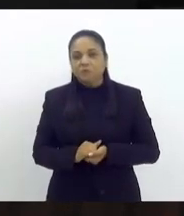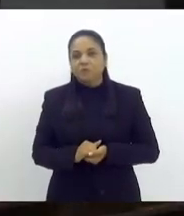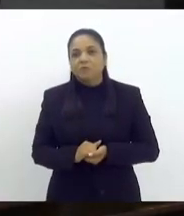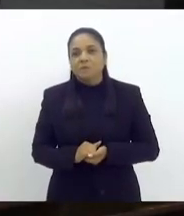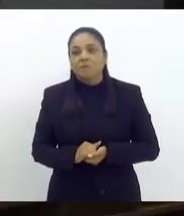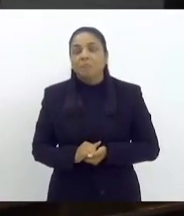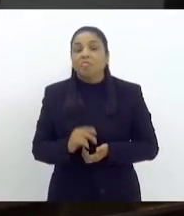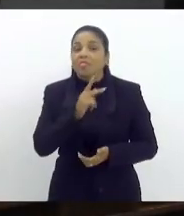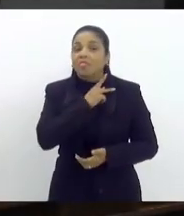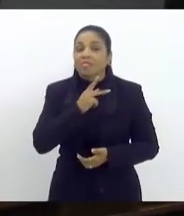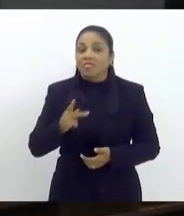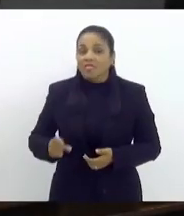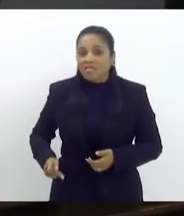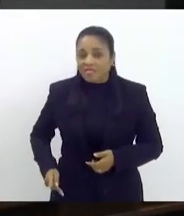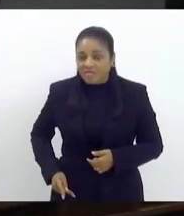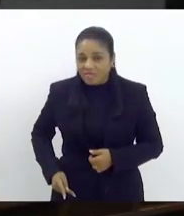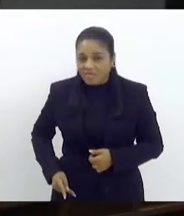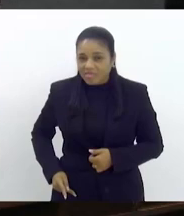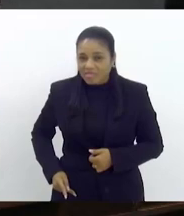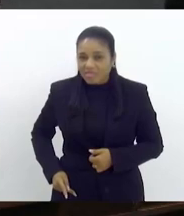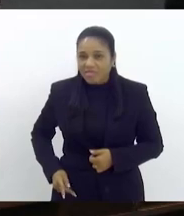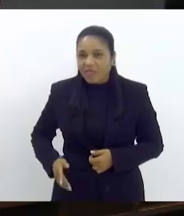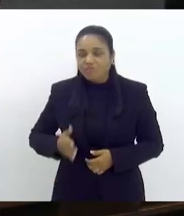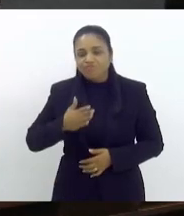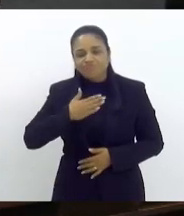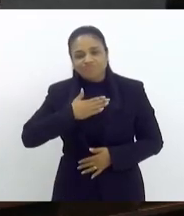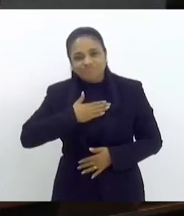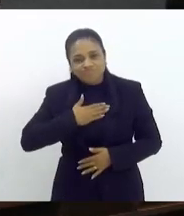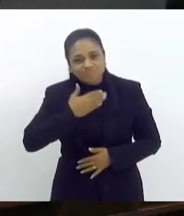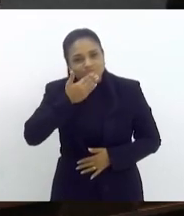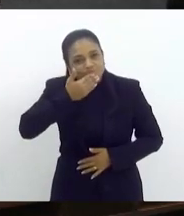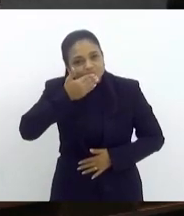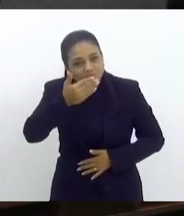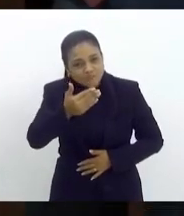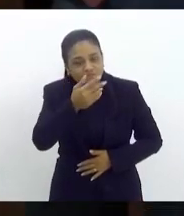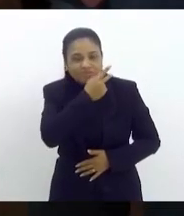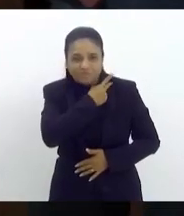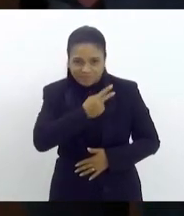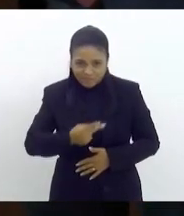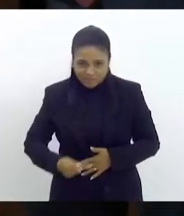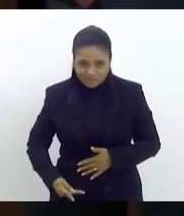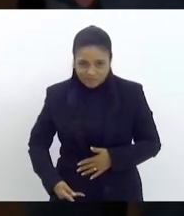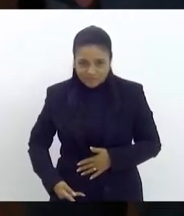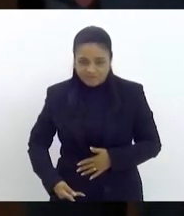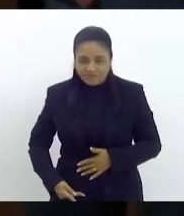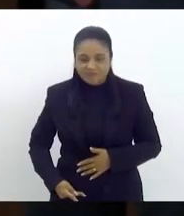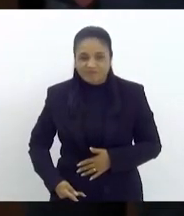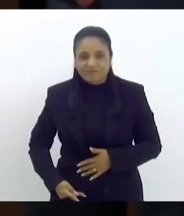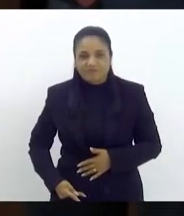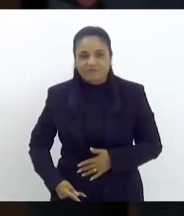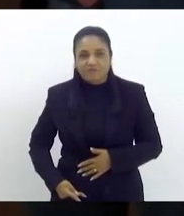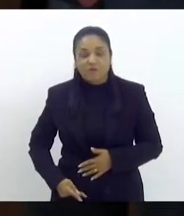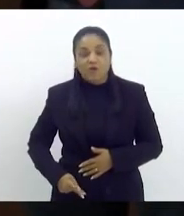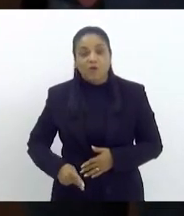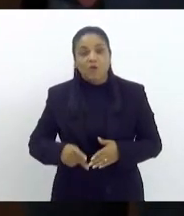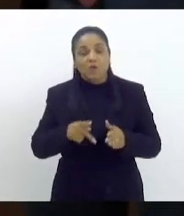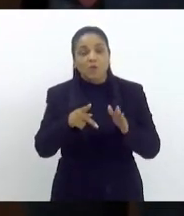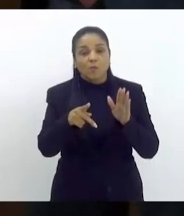presidente eu gostaria de solicitar a vossa excelência para colocar o projeto